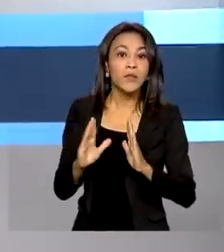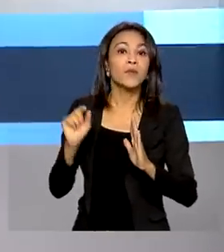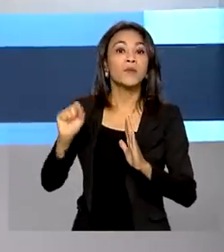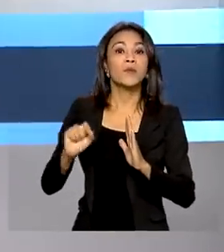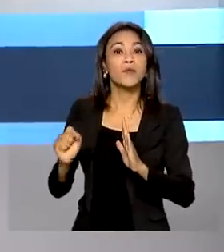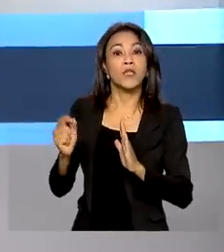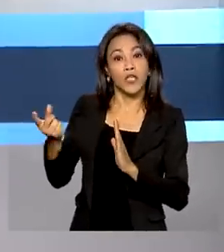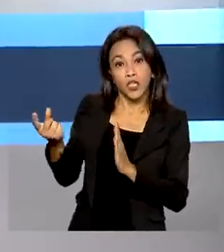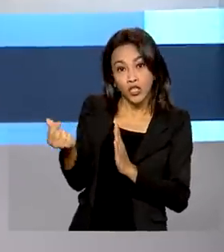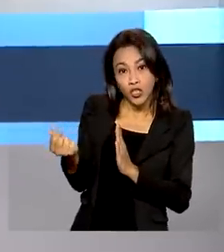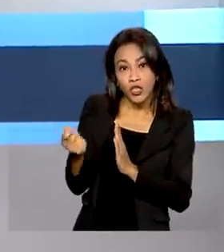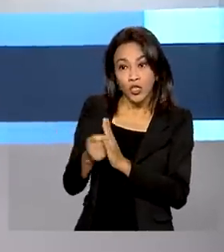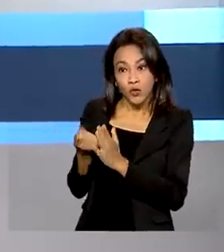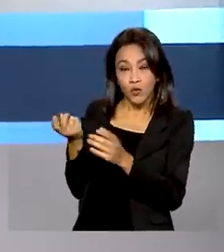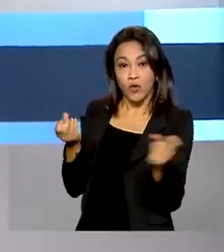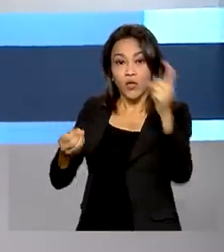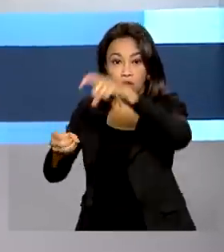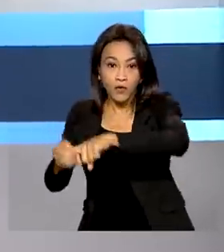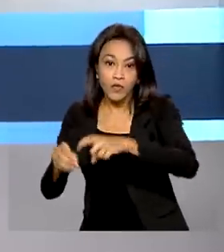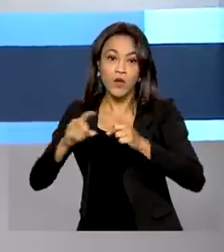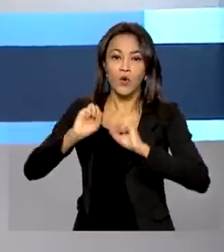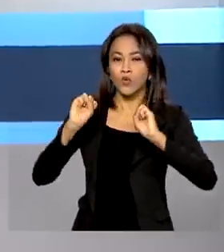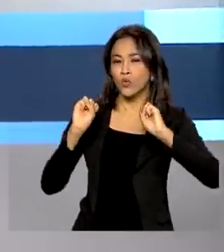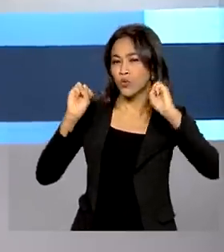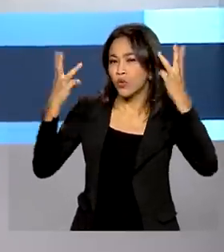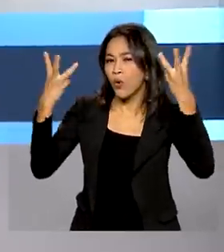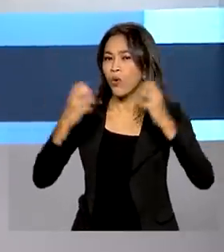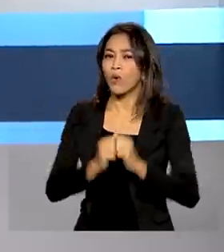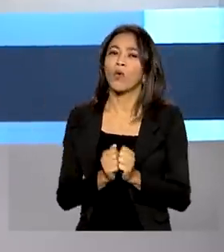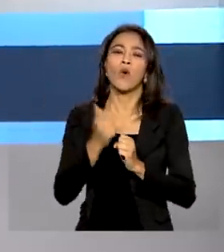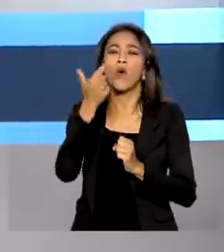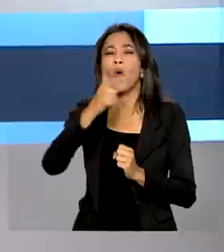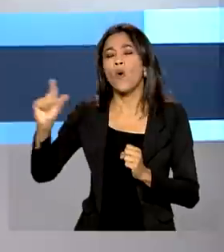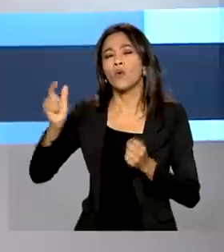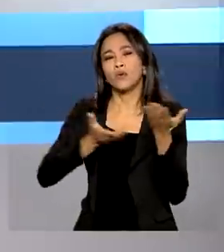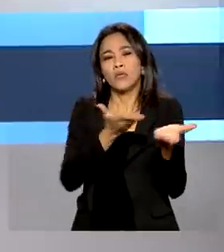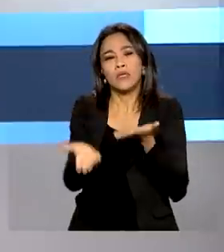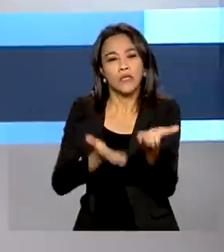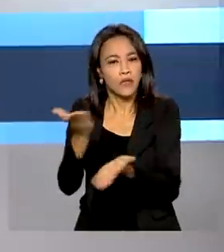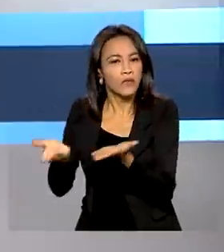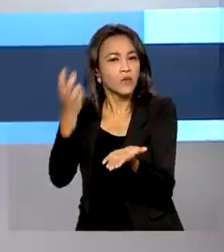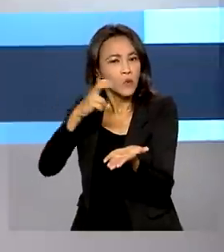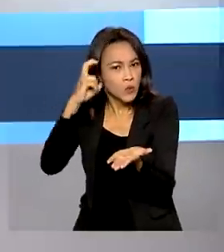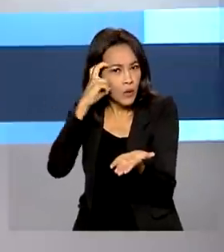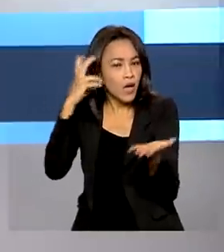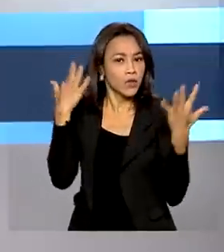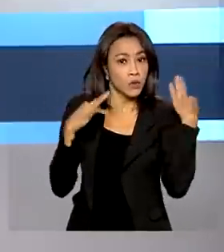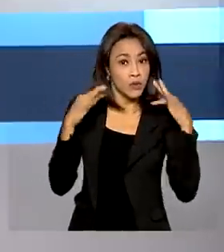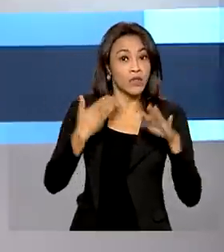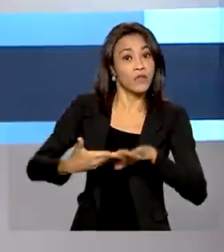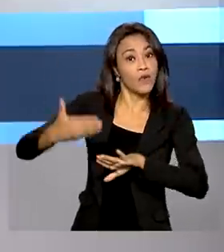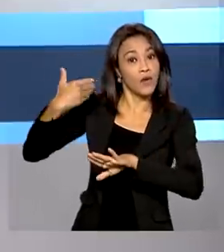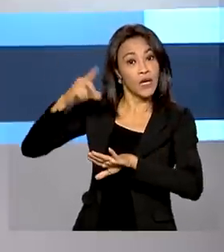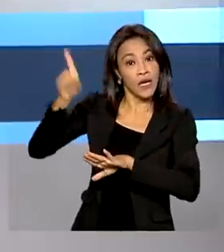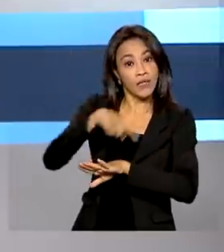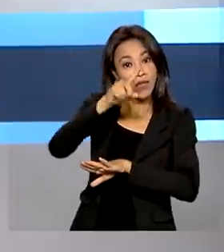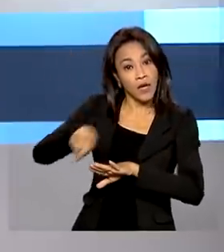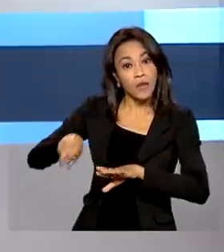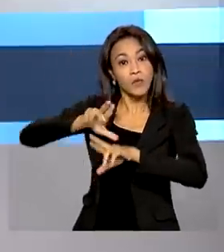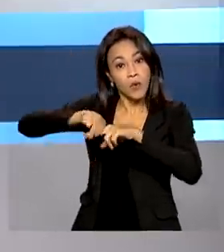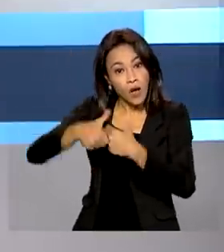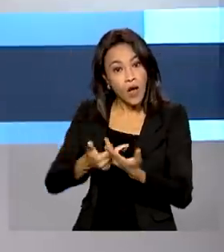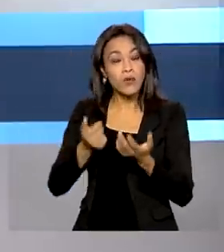reservas turísticas, shows, festivais e outros serviços culturais e turísticos que foram cancelados por causa da